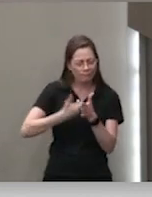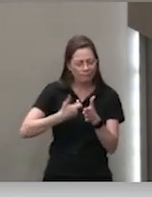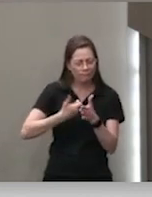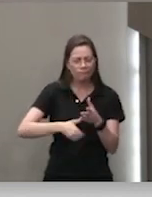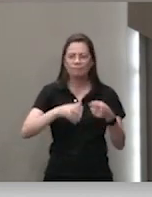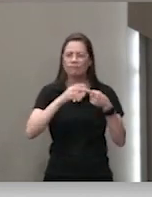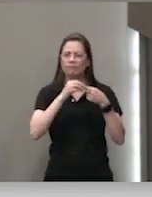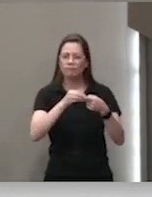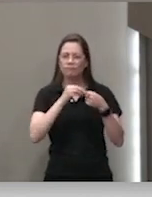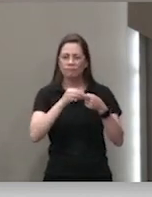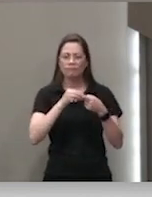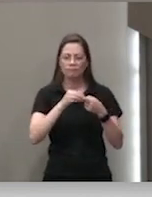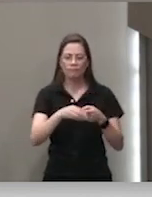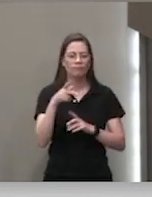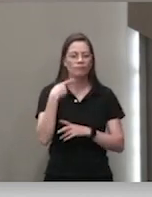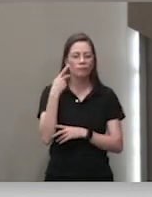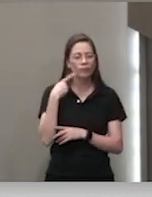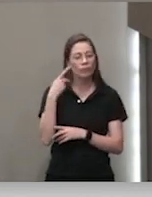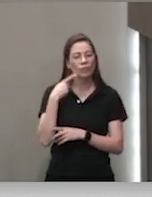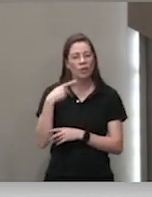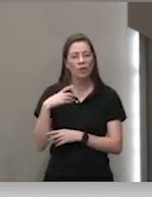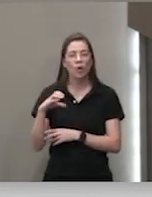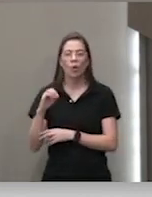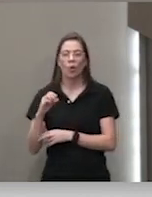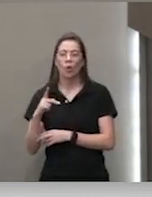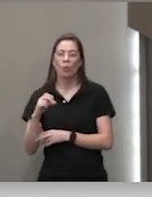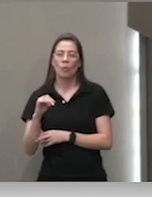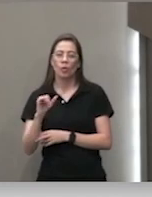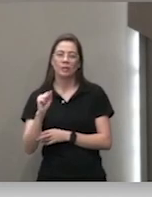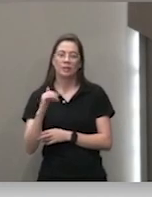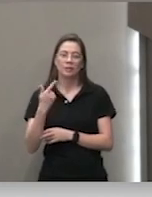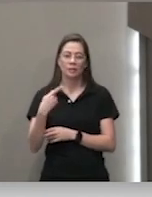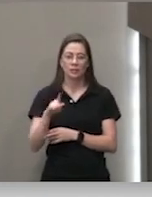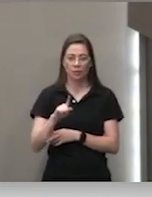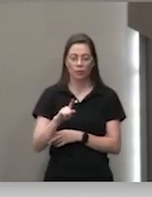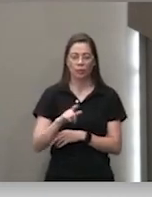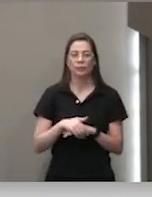para os vereadores da oposição, que certamente vão ter muito trabalho